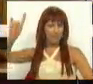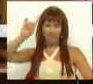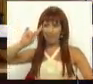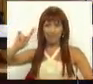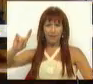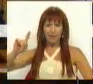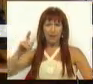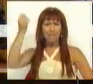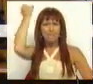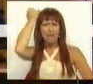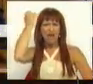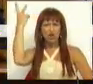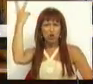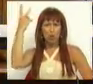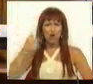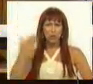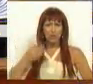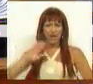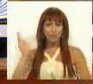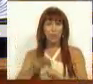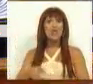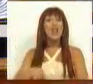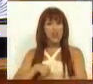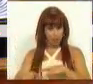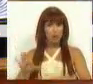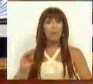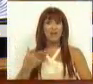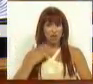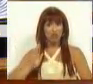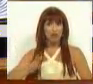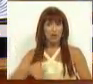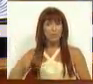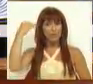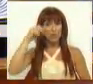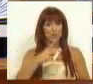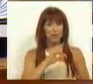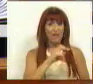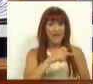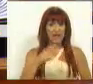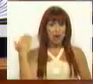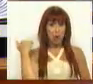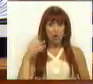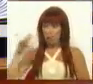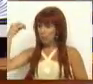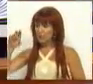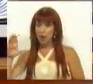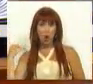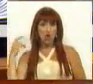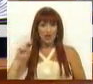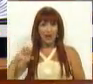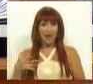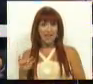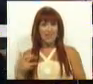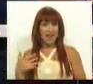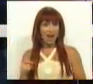dois mestres do direito penal que foram deputados do PSD, o professor Faria Costa ou o professor Costa Andrade, que